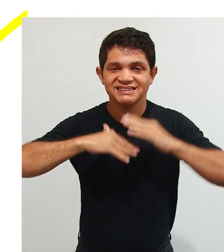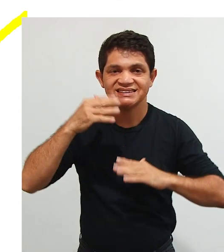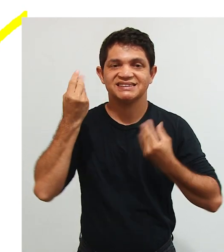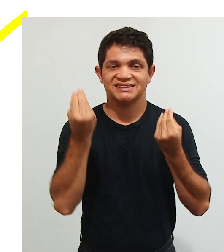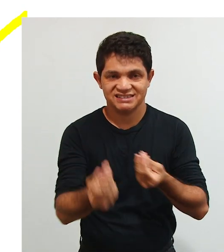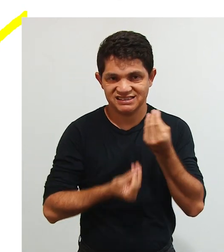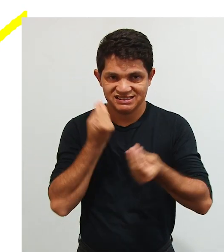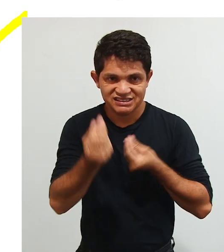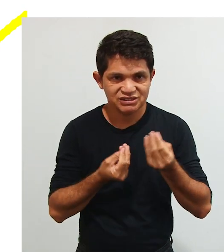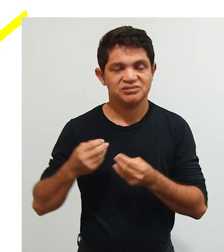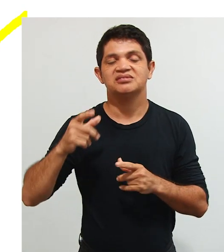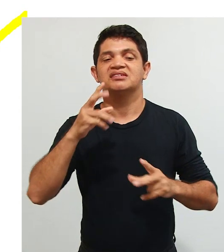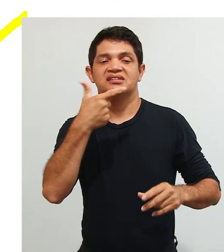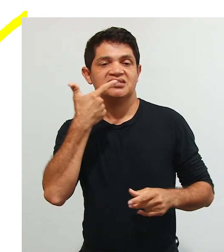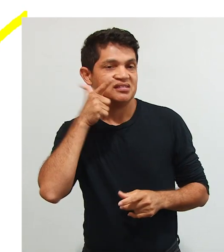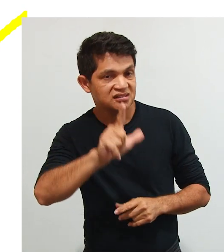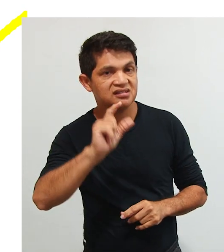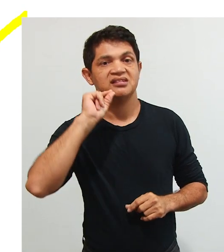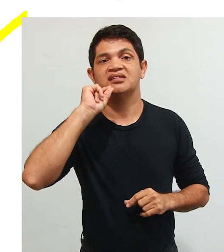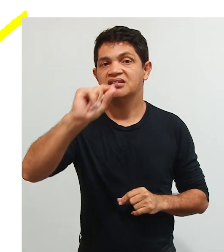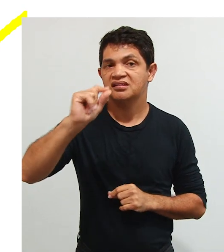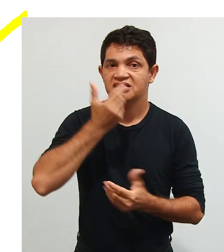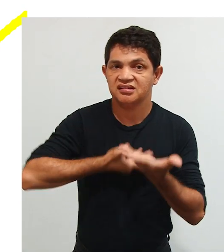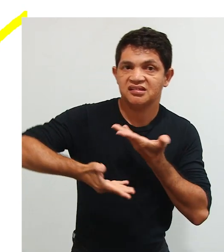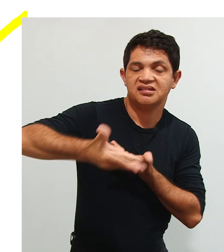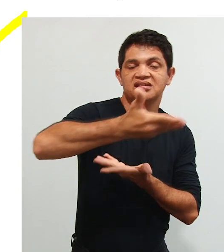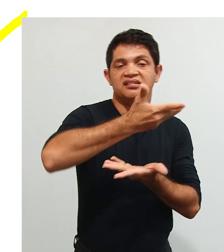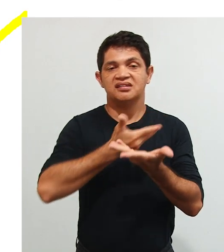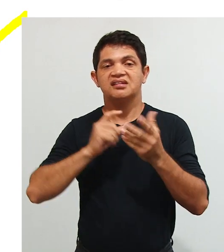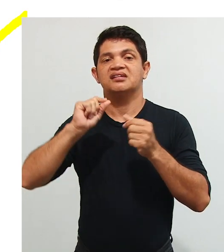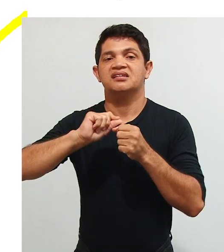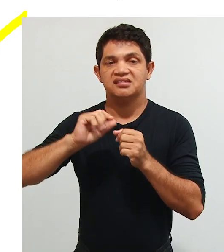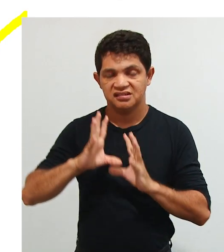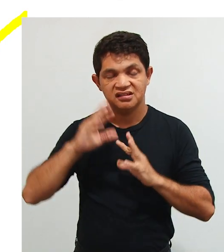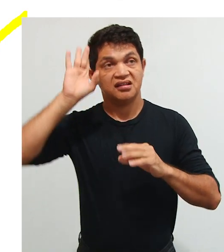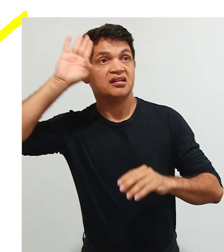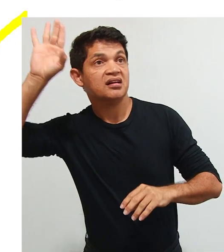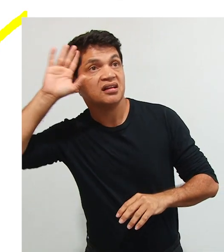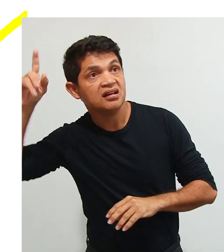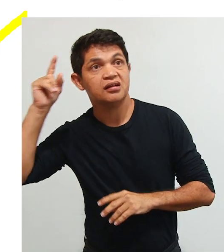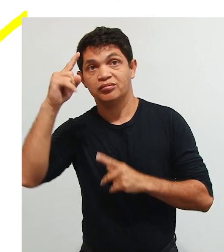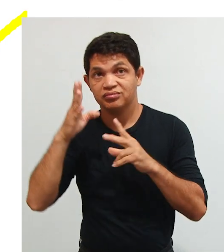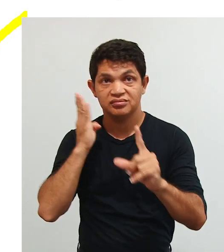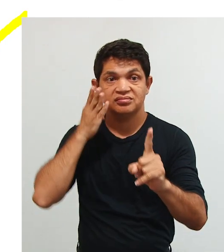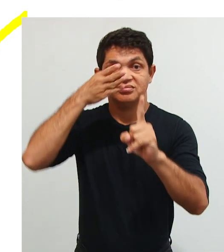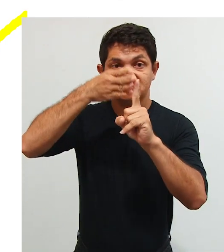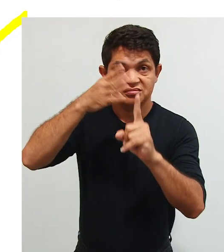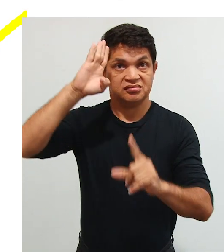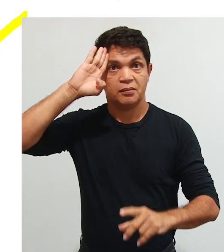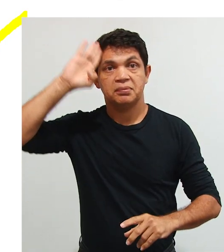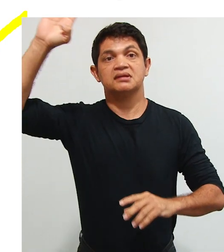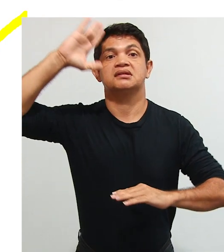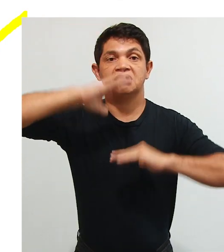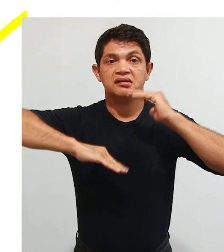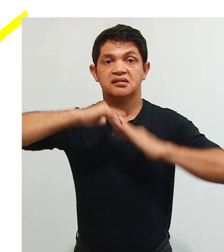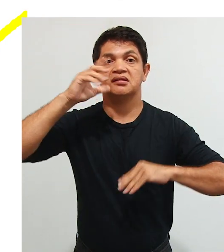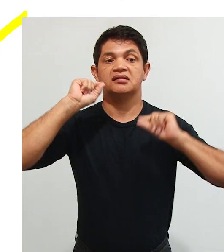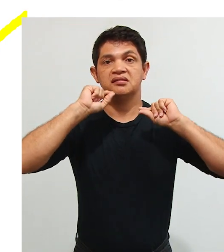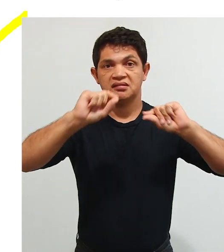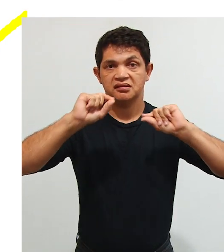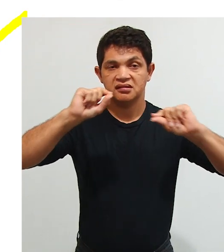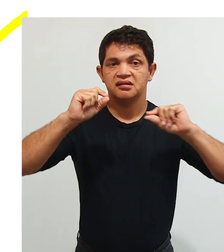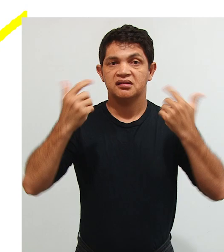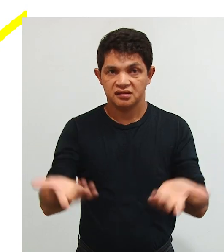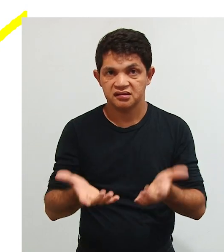assistiram, mas eu recomendo. No Divertidamente, a personagem principal, ela